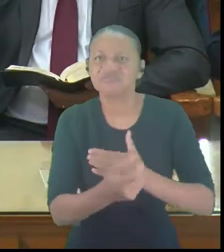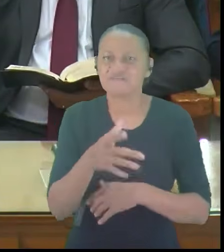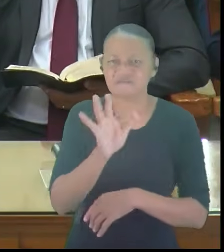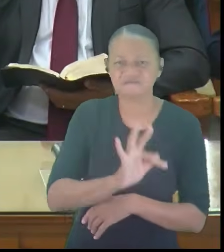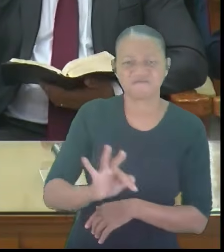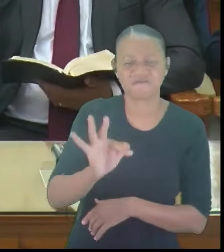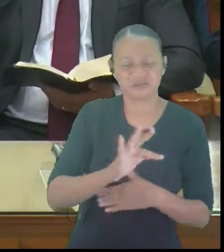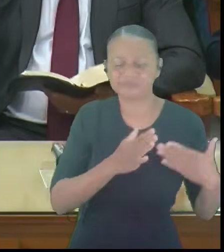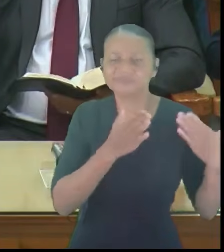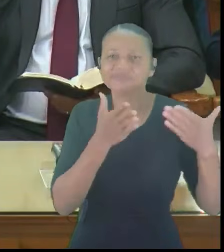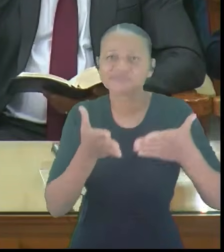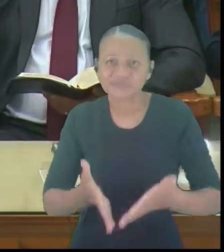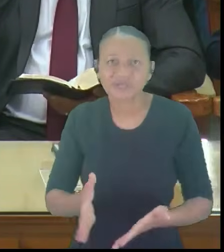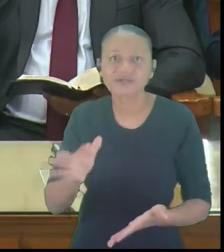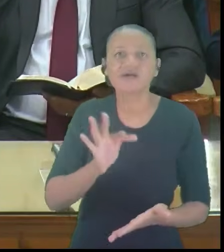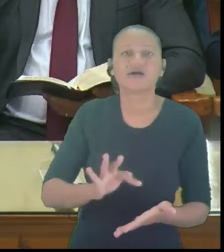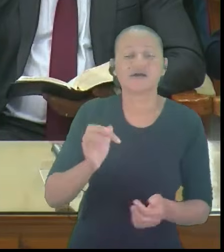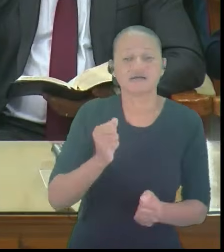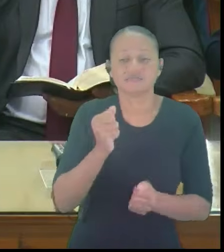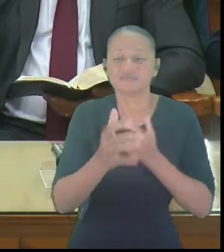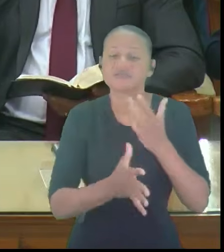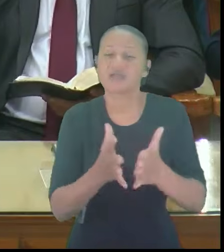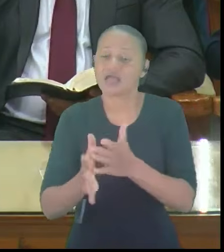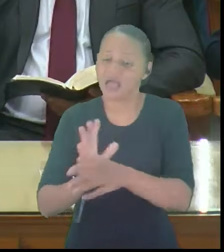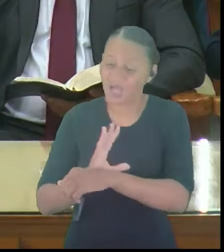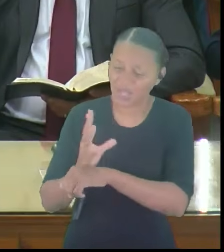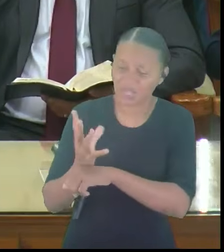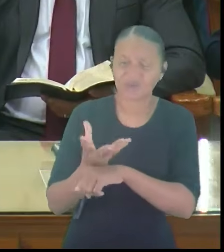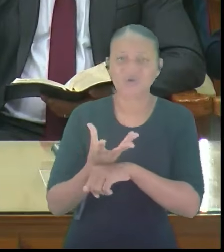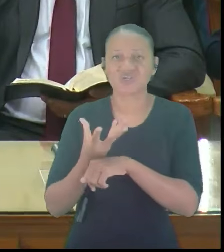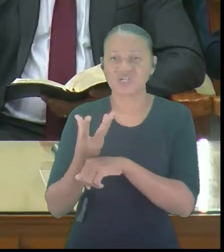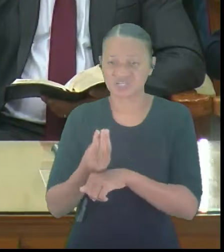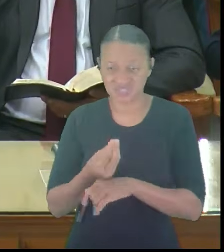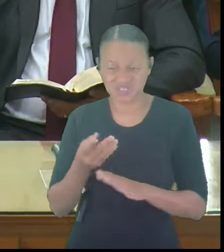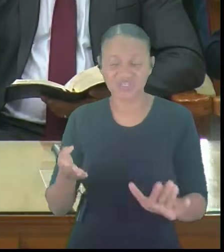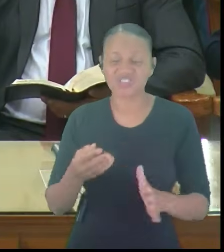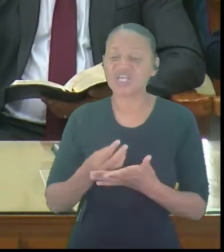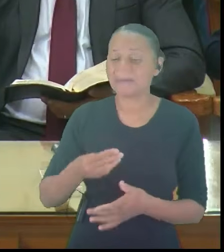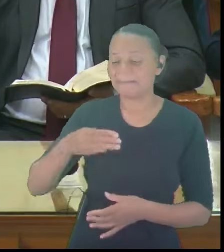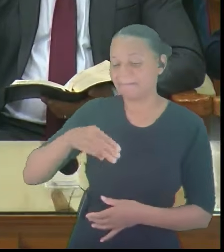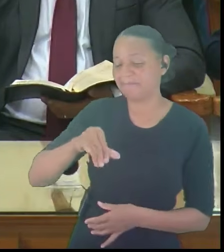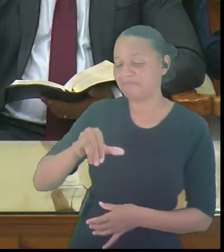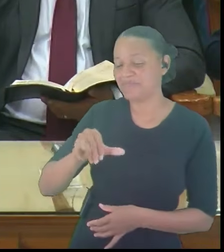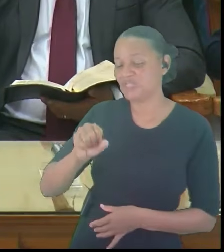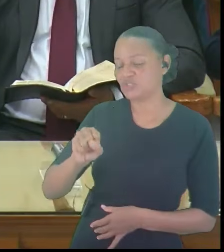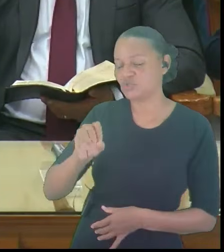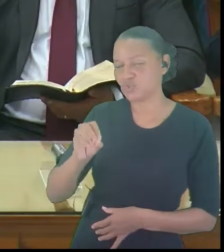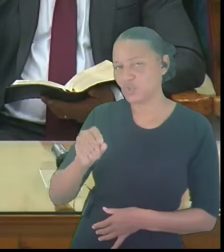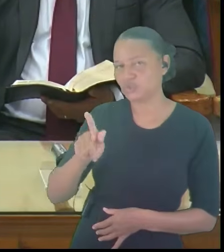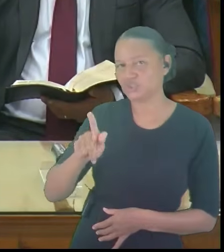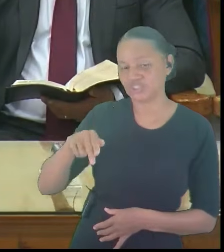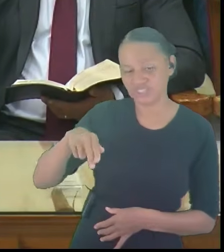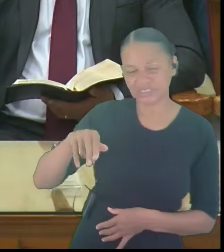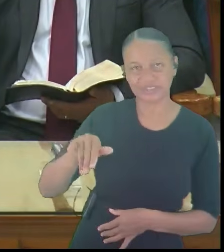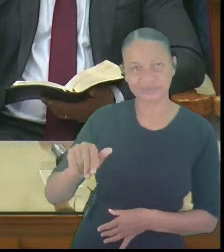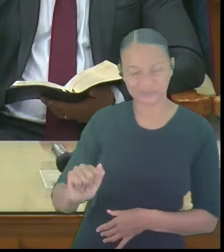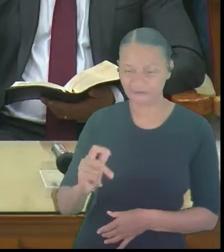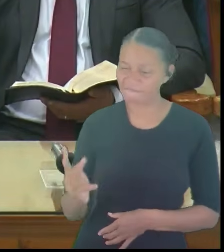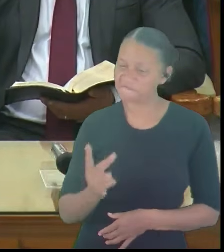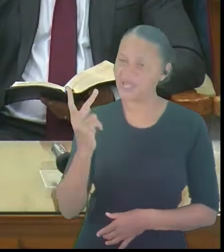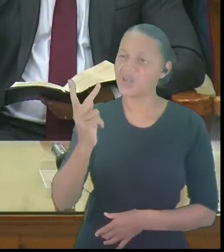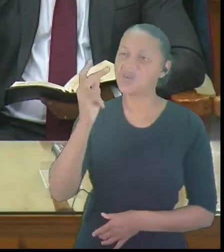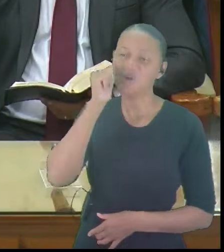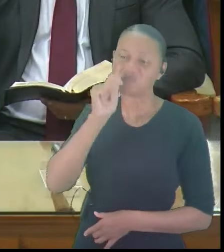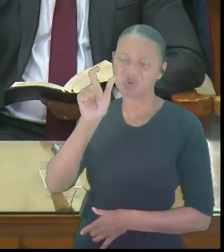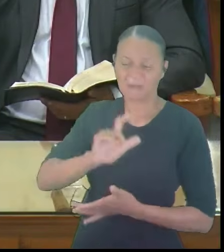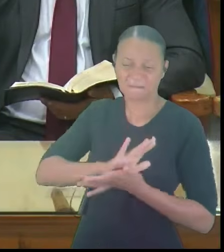quando chegam lá, dizem que a igreja é misógina, que a igreja não dá valor às